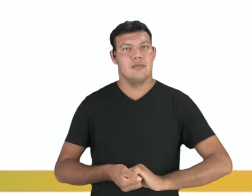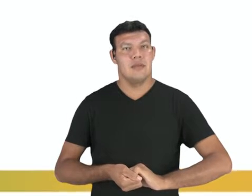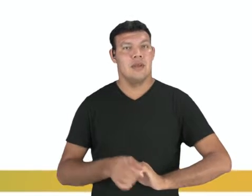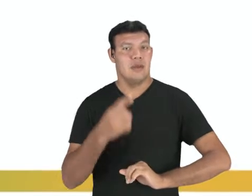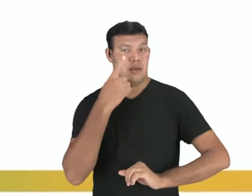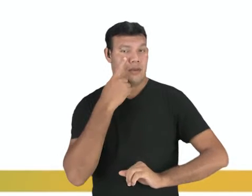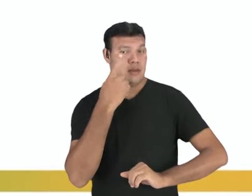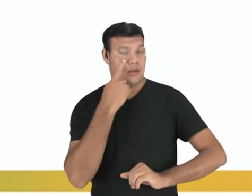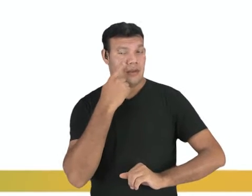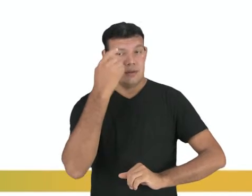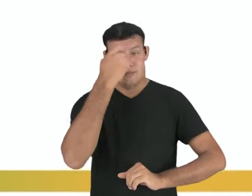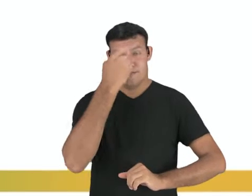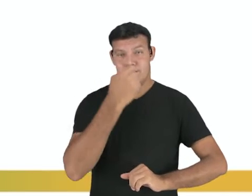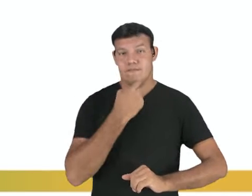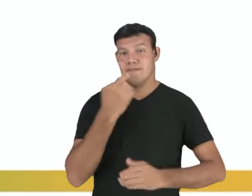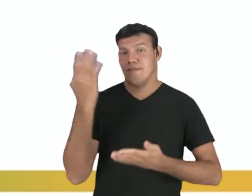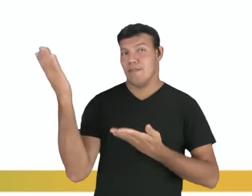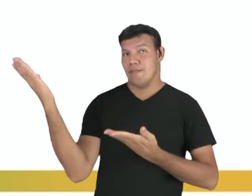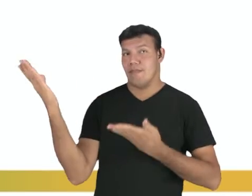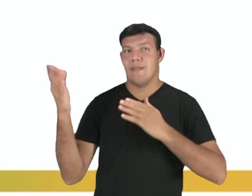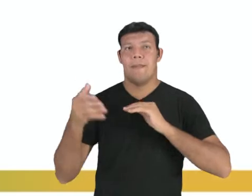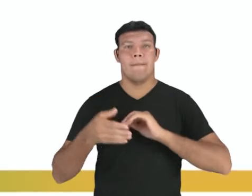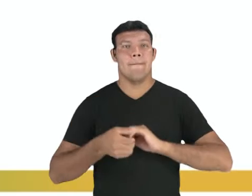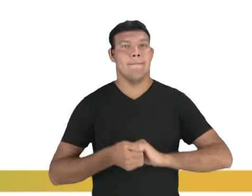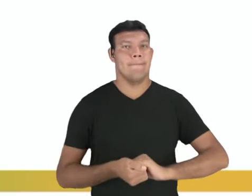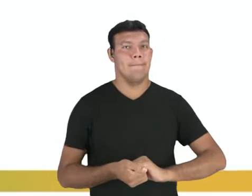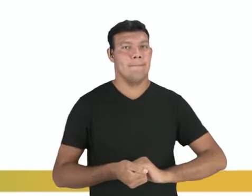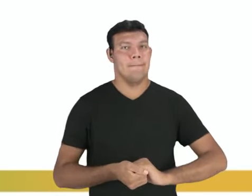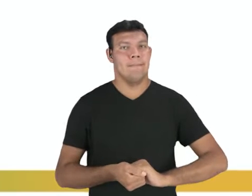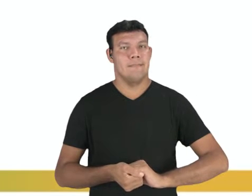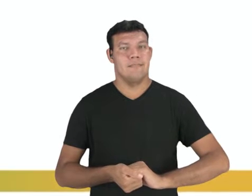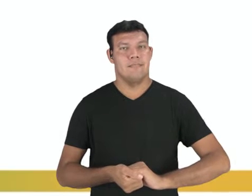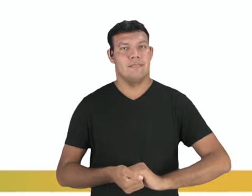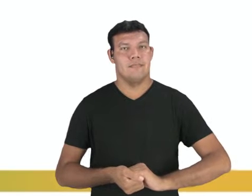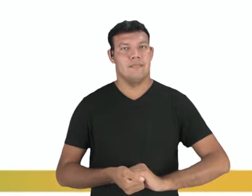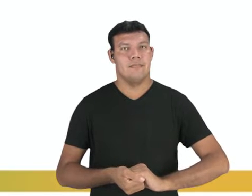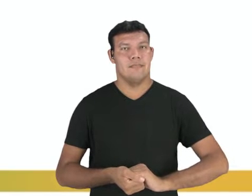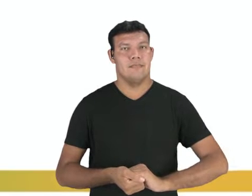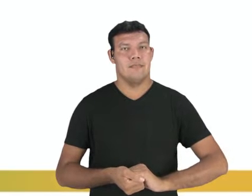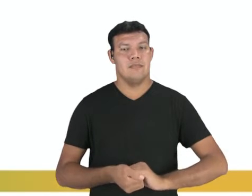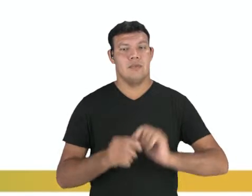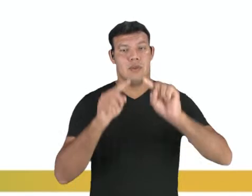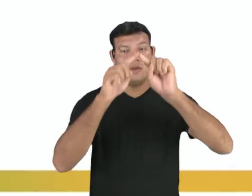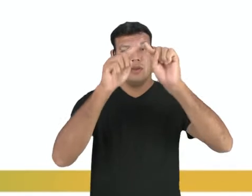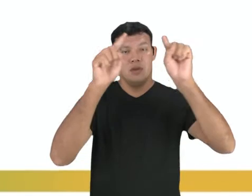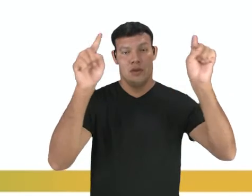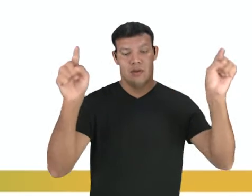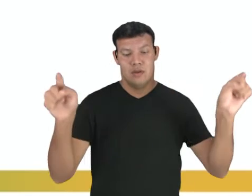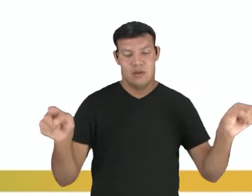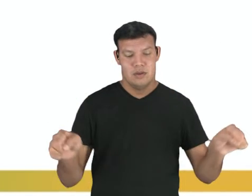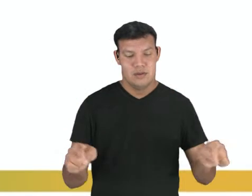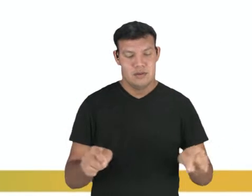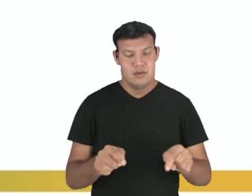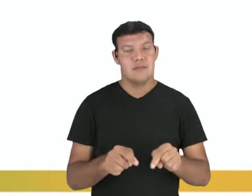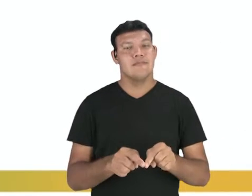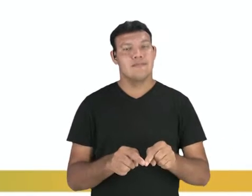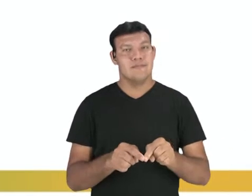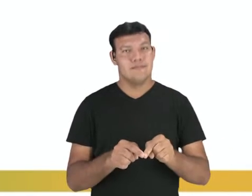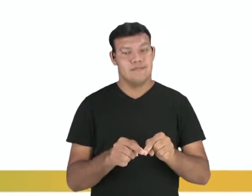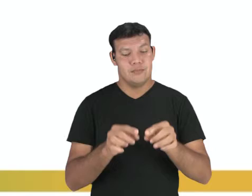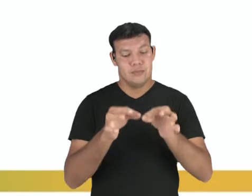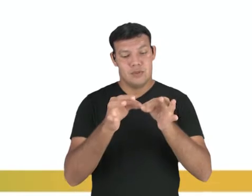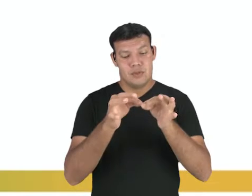Observe aí então na figura tá nesse nessa É nesse círculo que nós temos aí uma medida